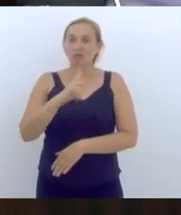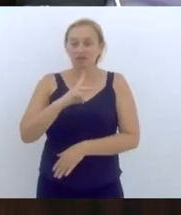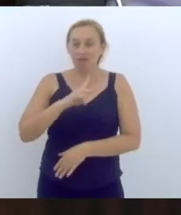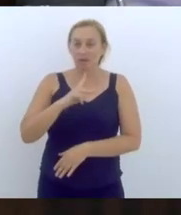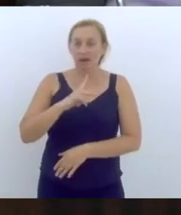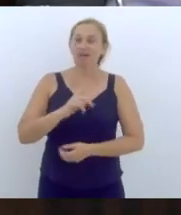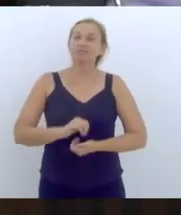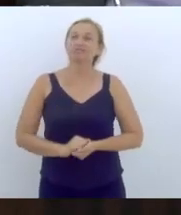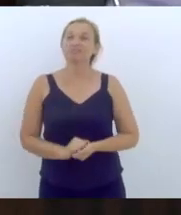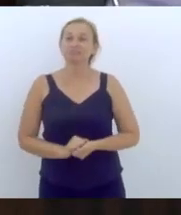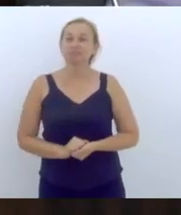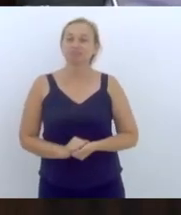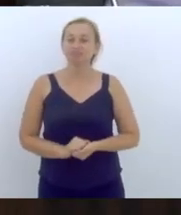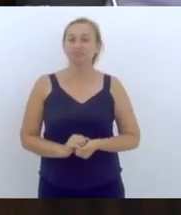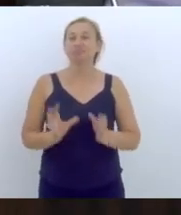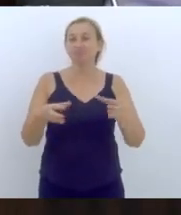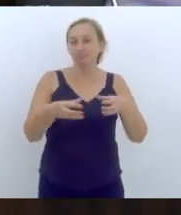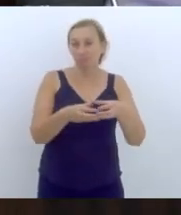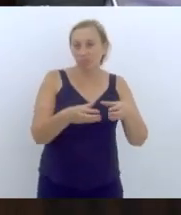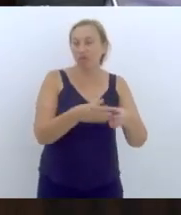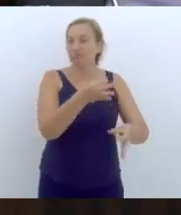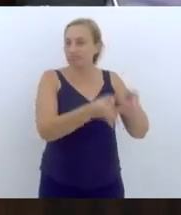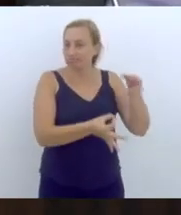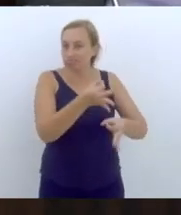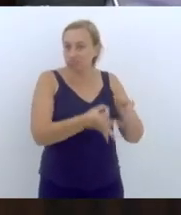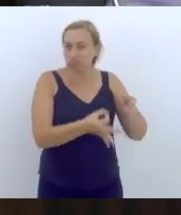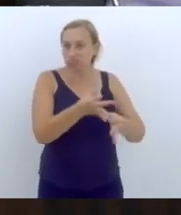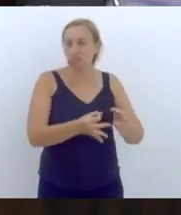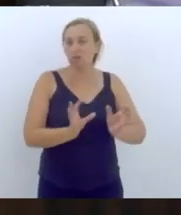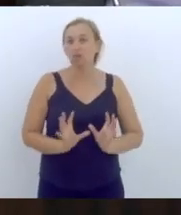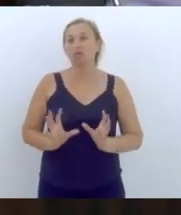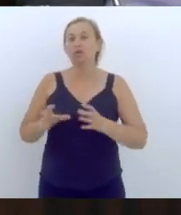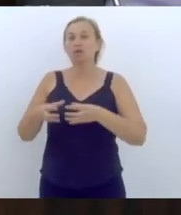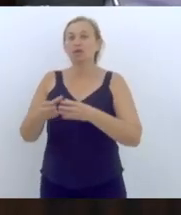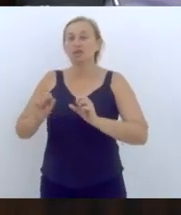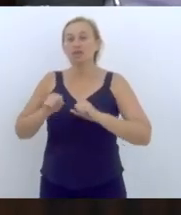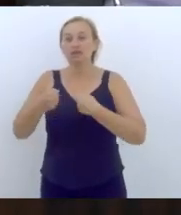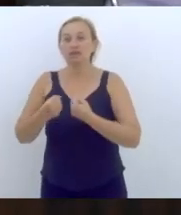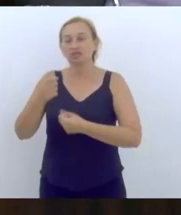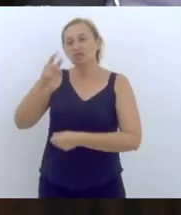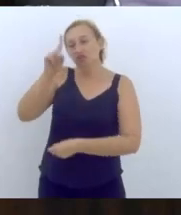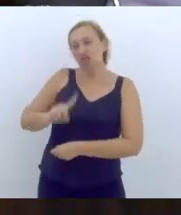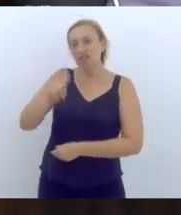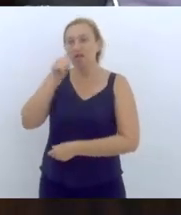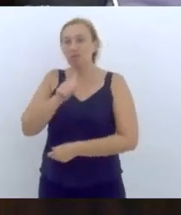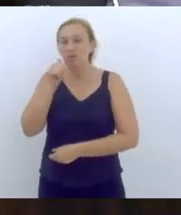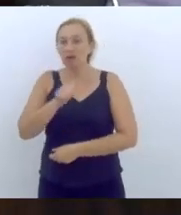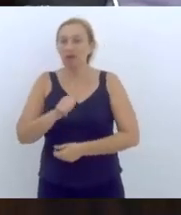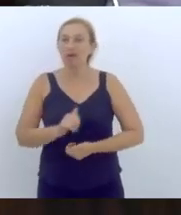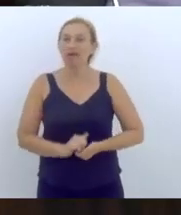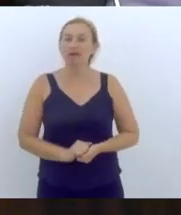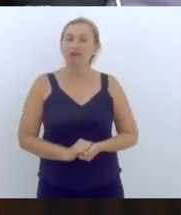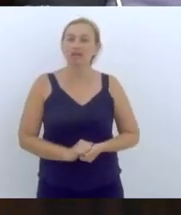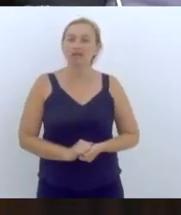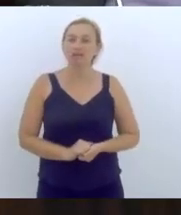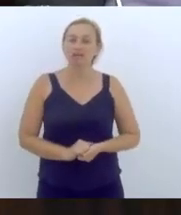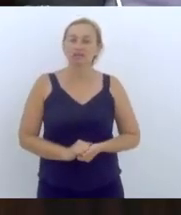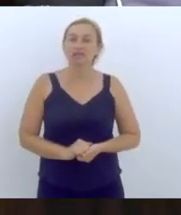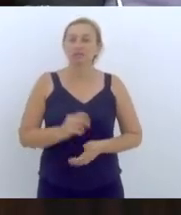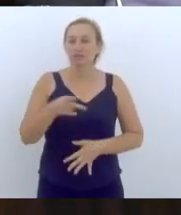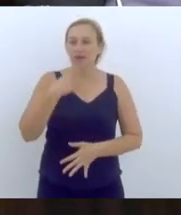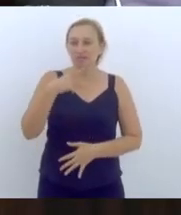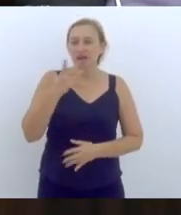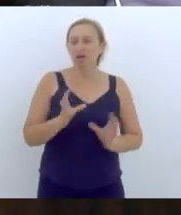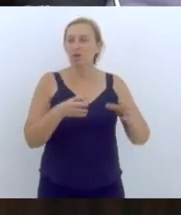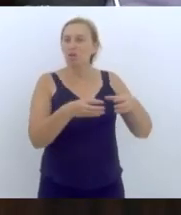passageiros, pendendo de pareceres das comissões de Constituição e Justiça, de Defesa dos Direitos da Mulher e de Transporte. Para emitir parecer